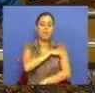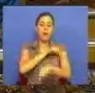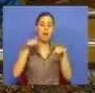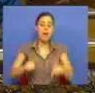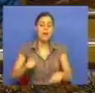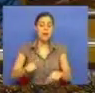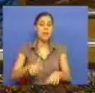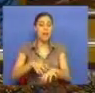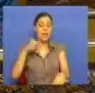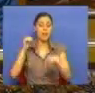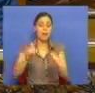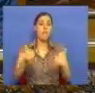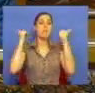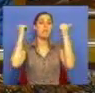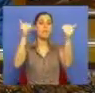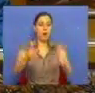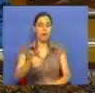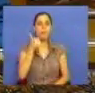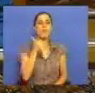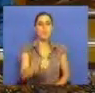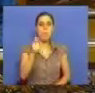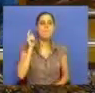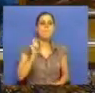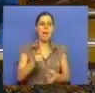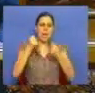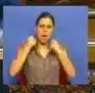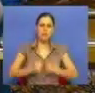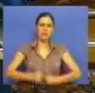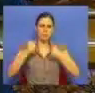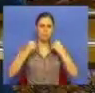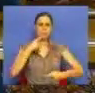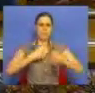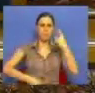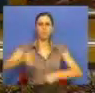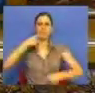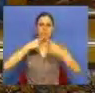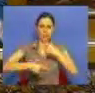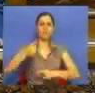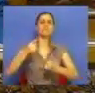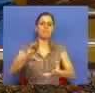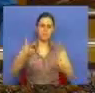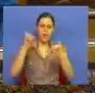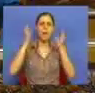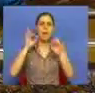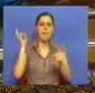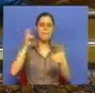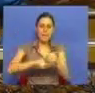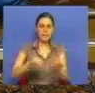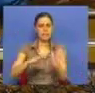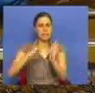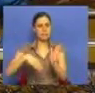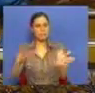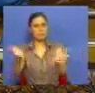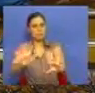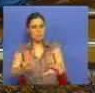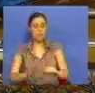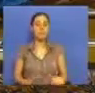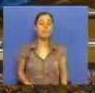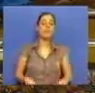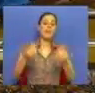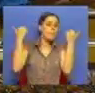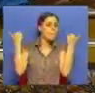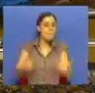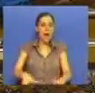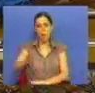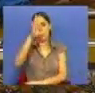nesta Câmara e fora desta Câmara, entre as quais o Bloco de Esquerda, insistentemente reclamavam que a parceria não fosse assinada. E faz mal